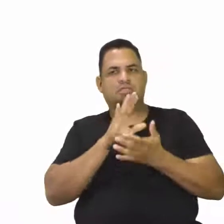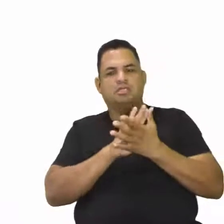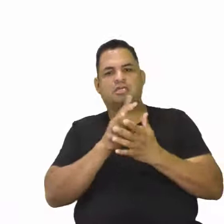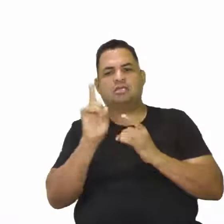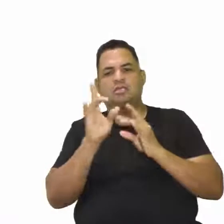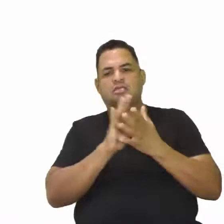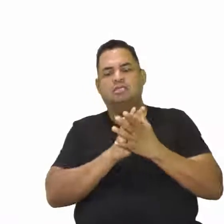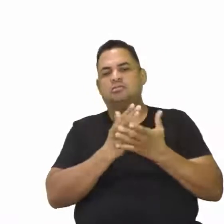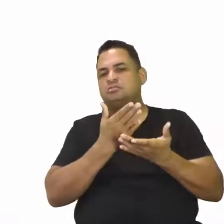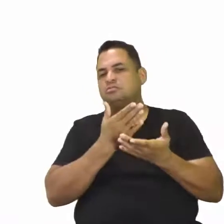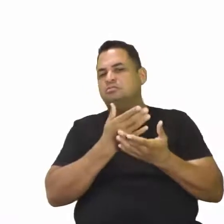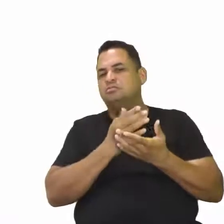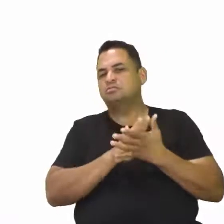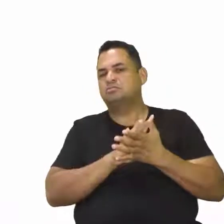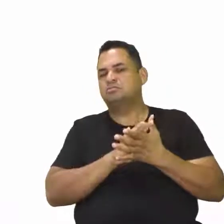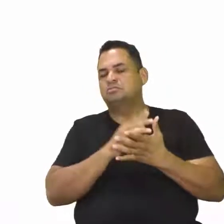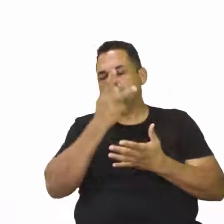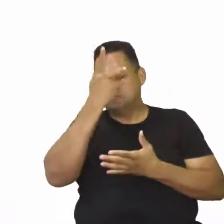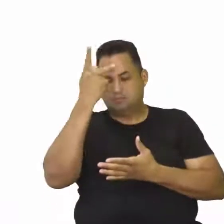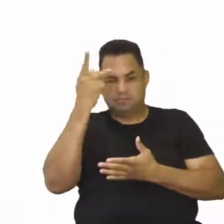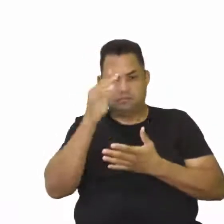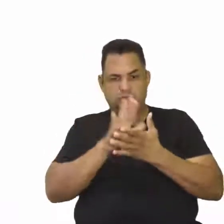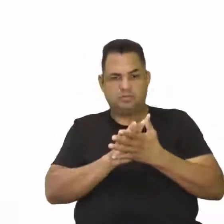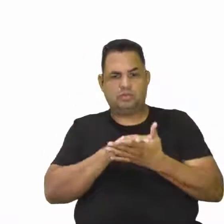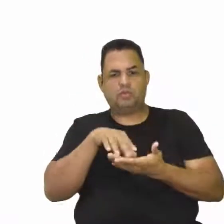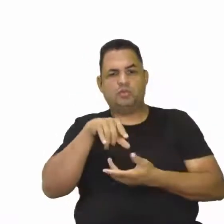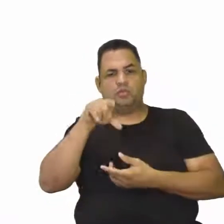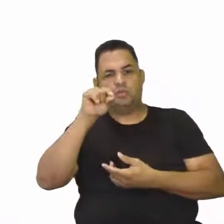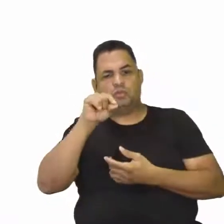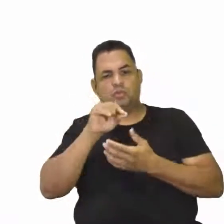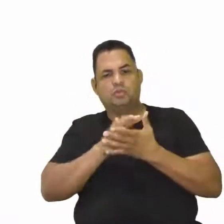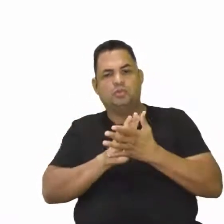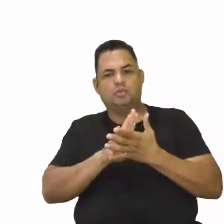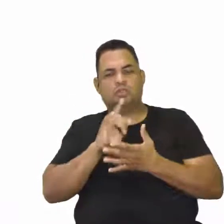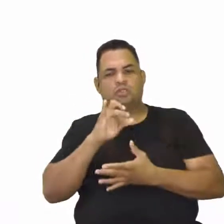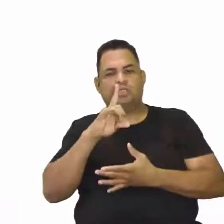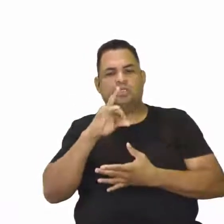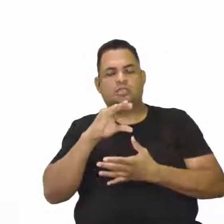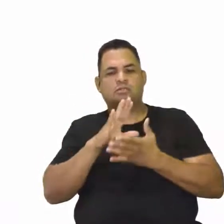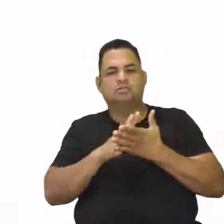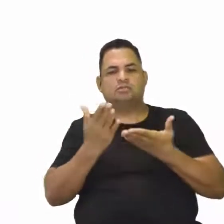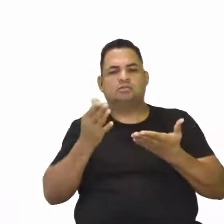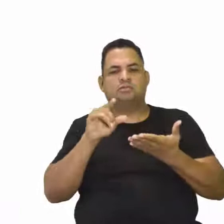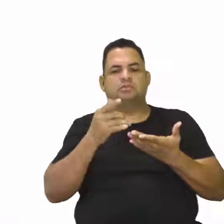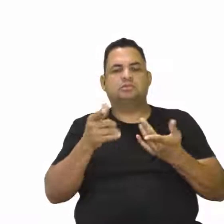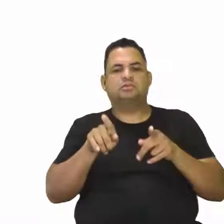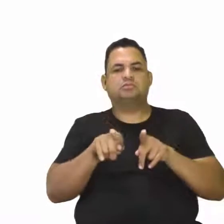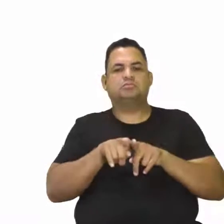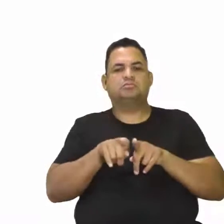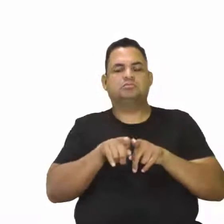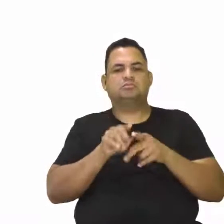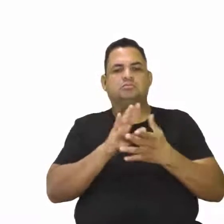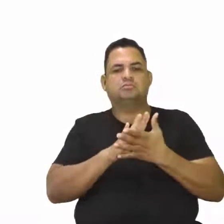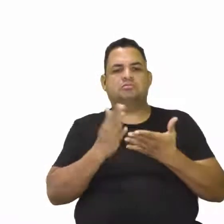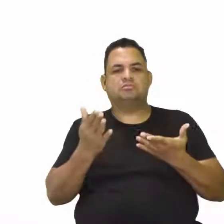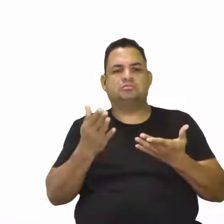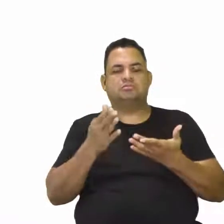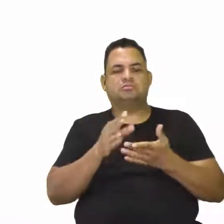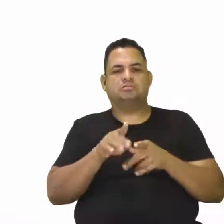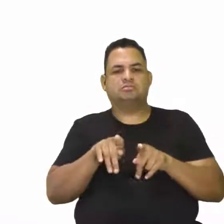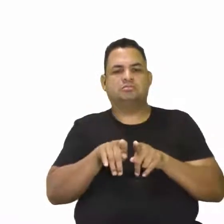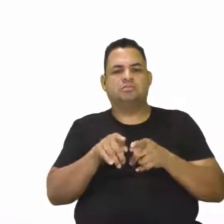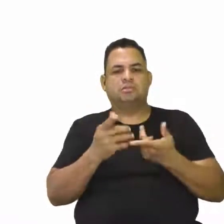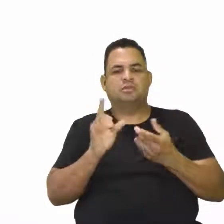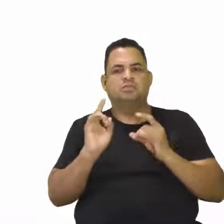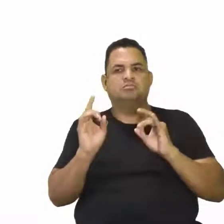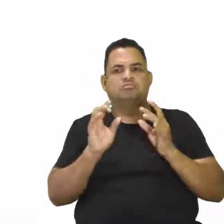3 a cada 10 usuários usam o Twitter, o LinkedIn e confessaram que são adeptos a eles,